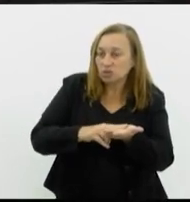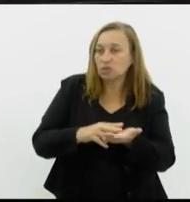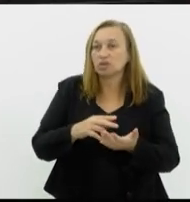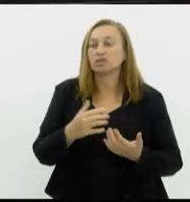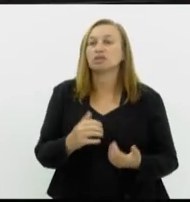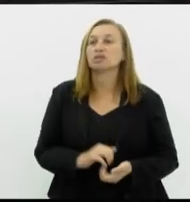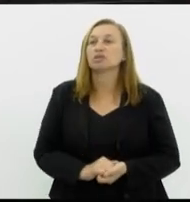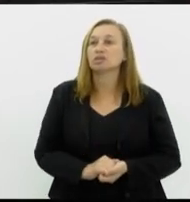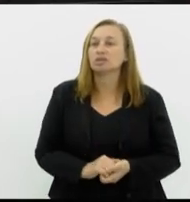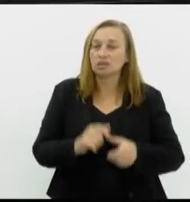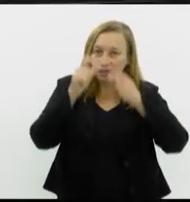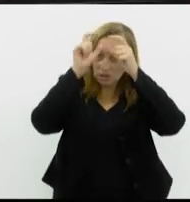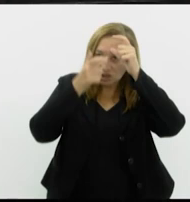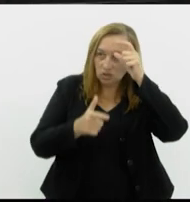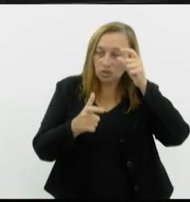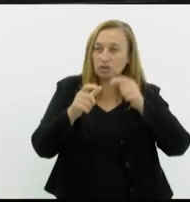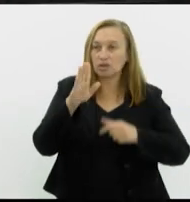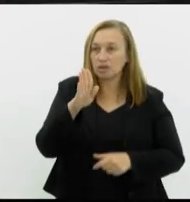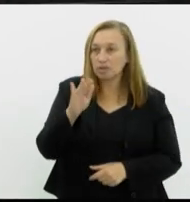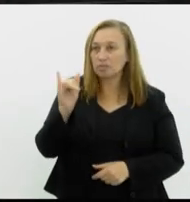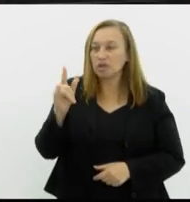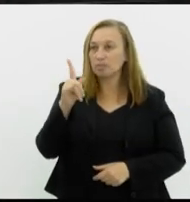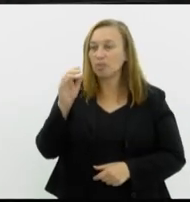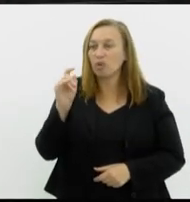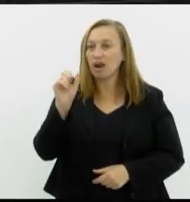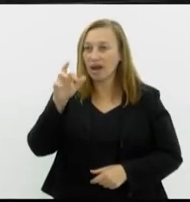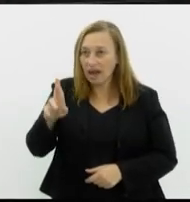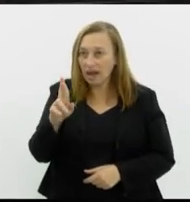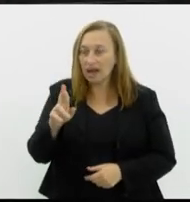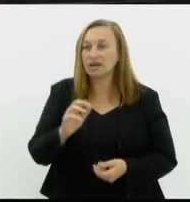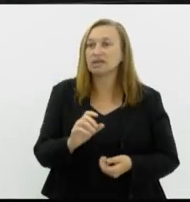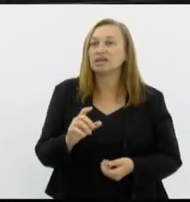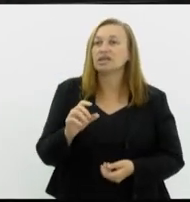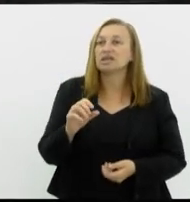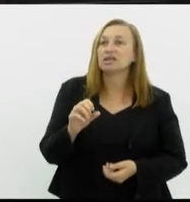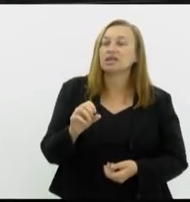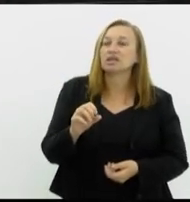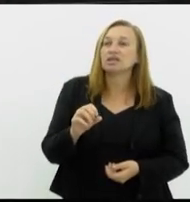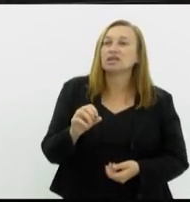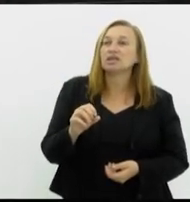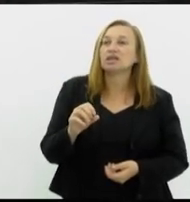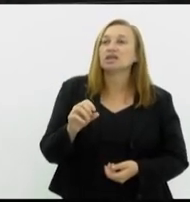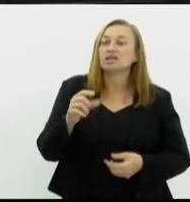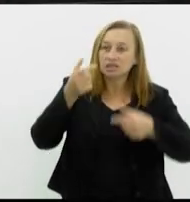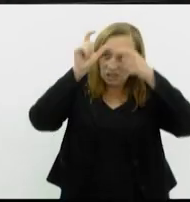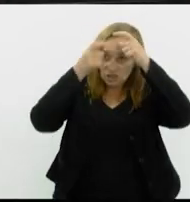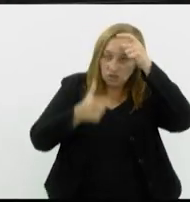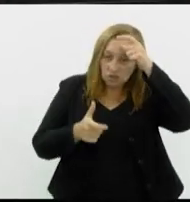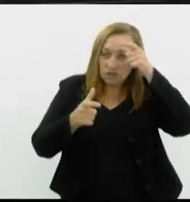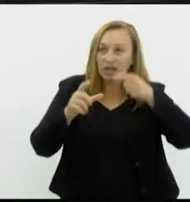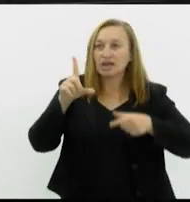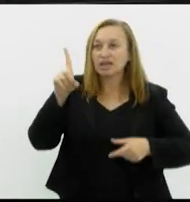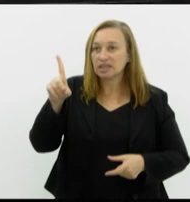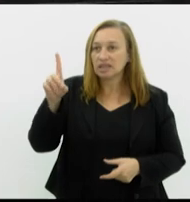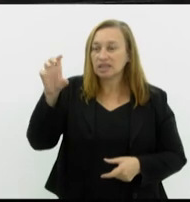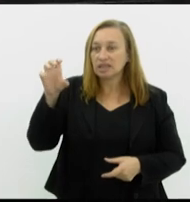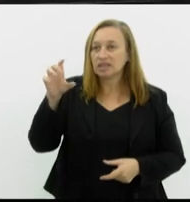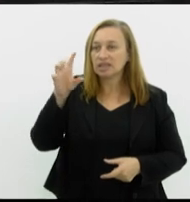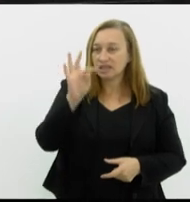transtorno bipolar, síndrome de Tourette, transtorno de déficit de atenção com hiperatividade,